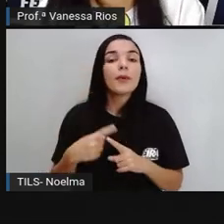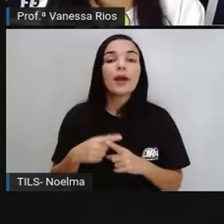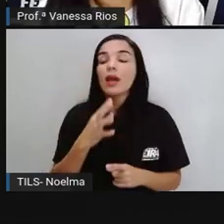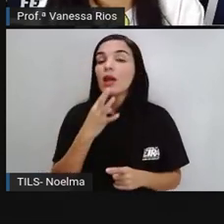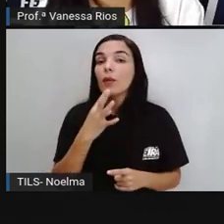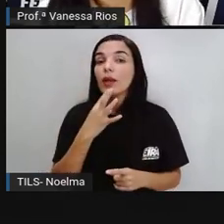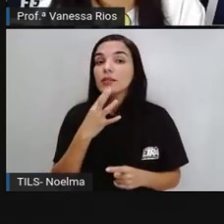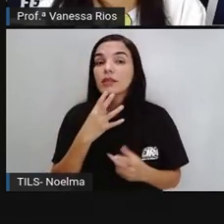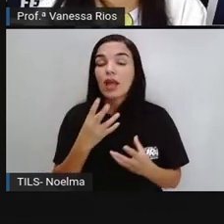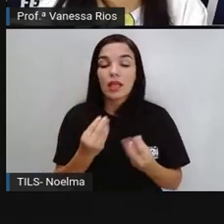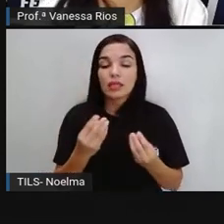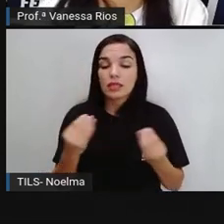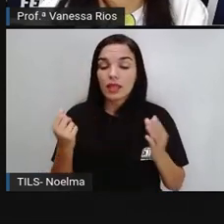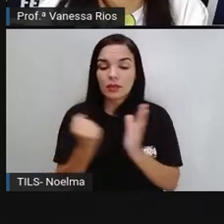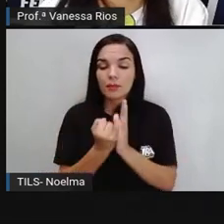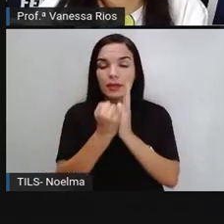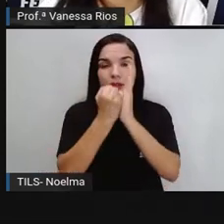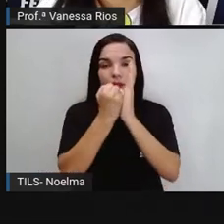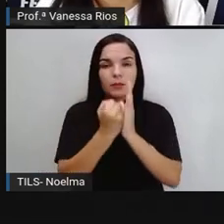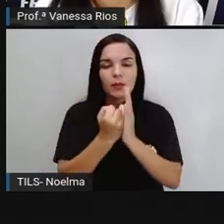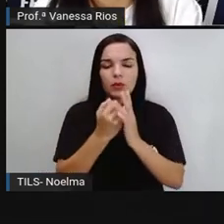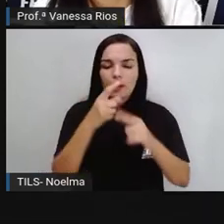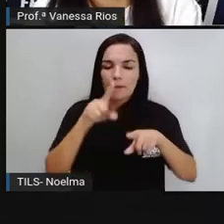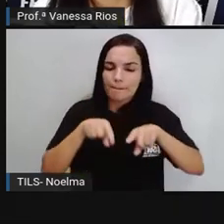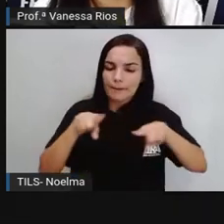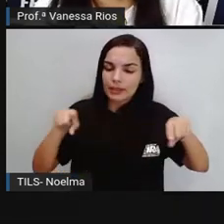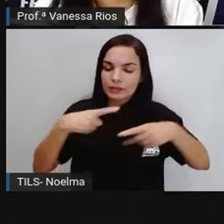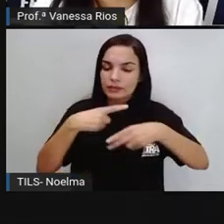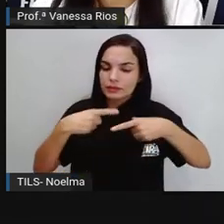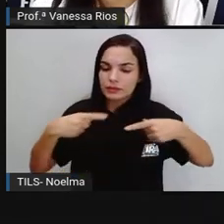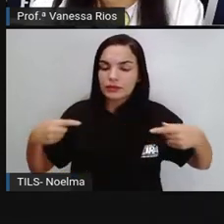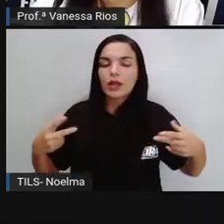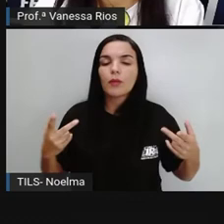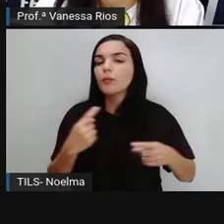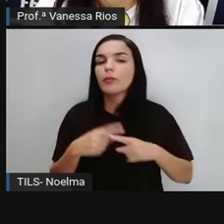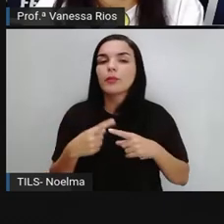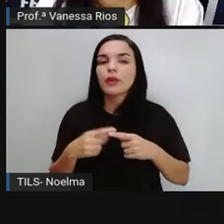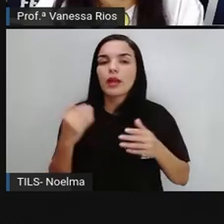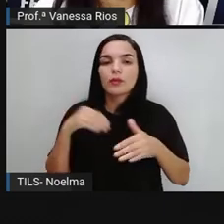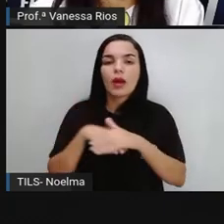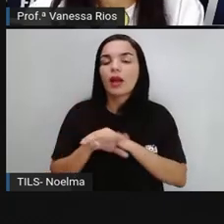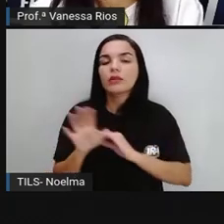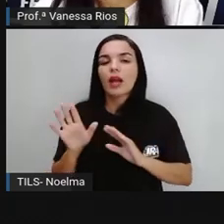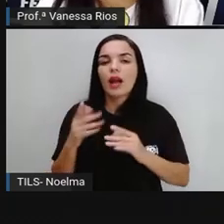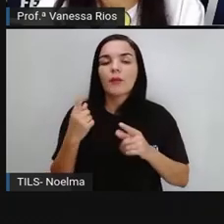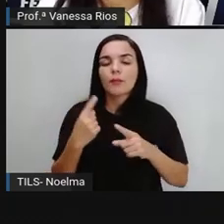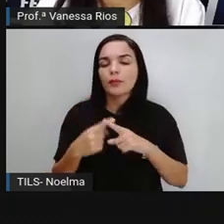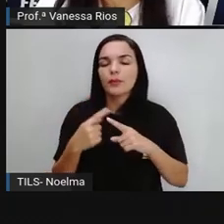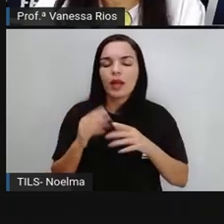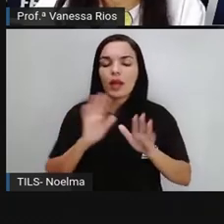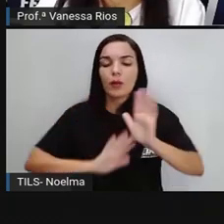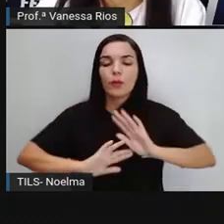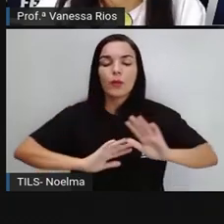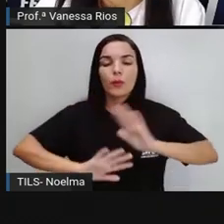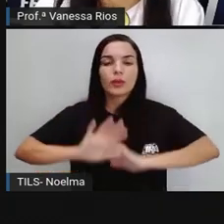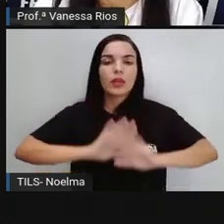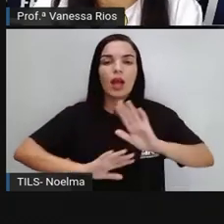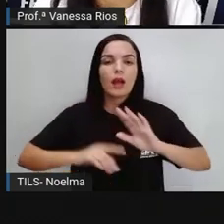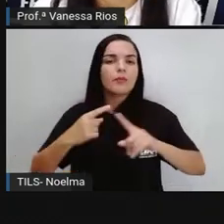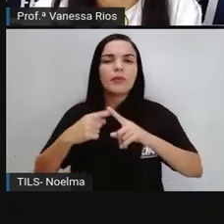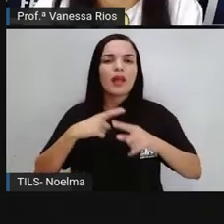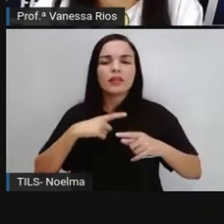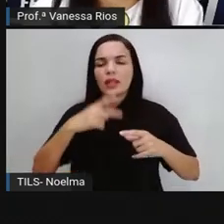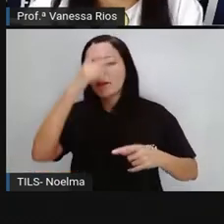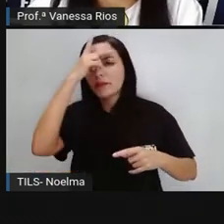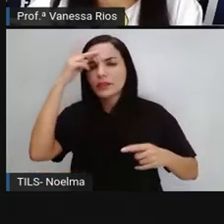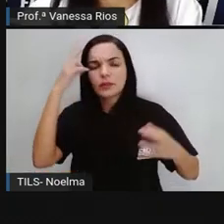tantos patrimônios, tantos bens materiais e imateriais, né? E por que conservar? Por que existem tantos órgãos para cuidar